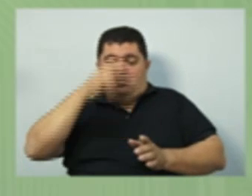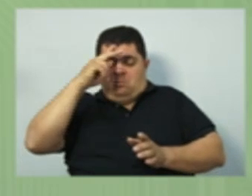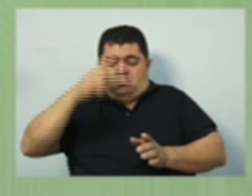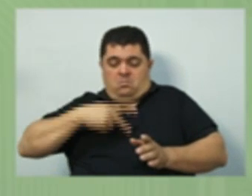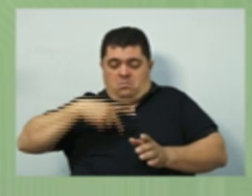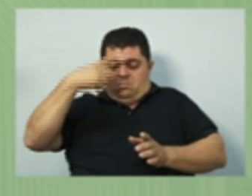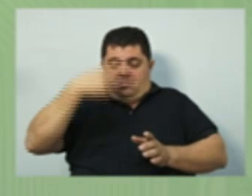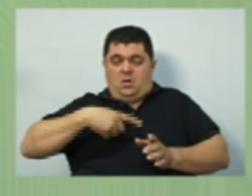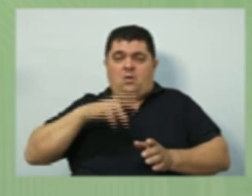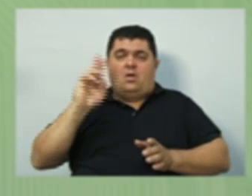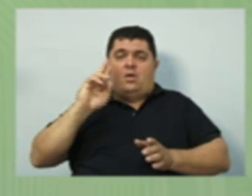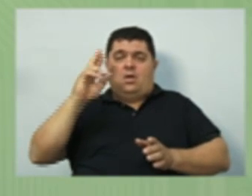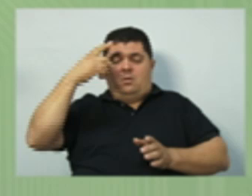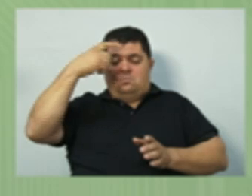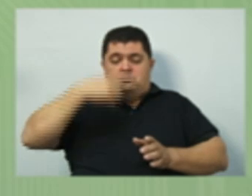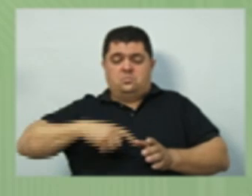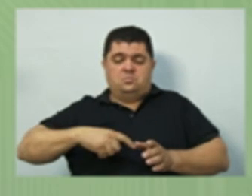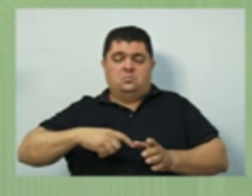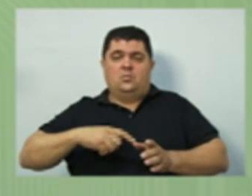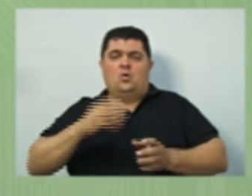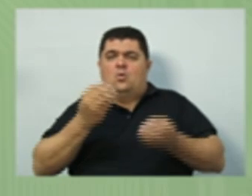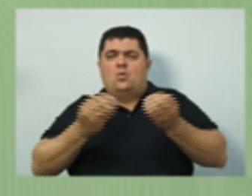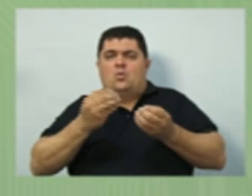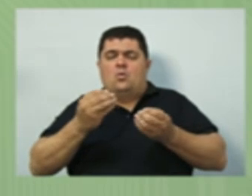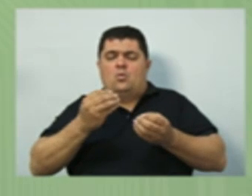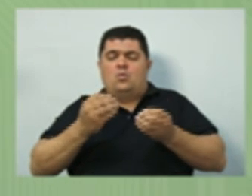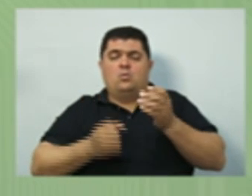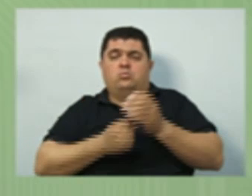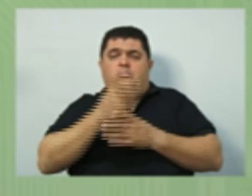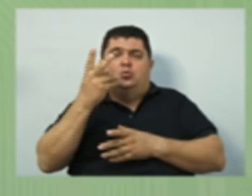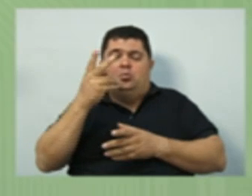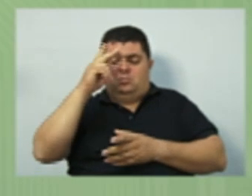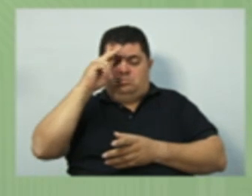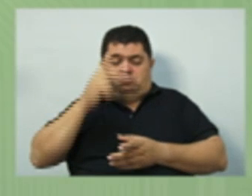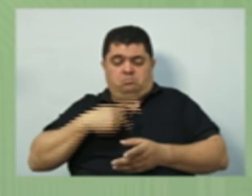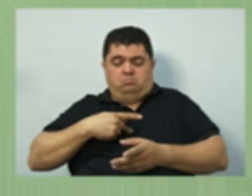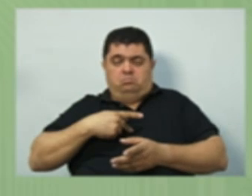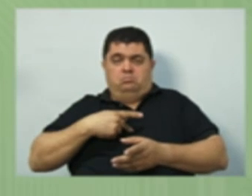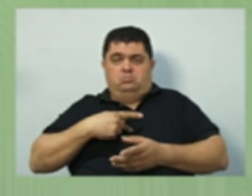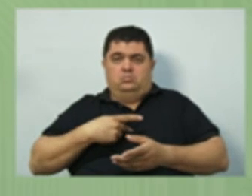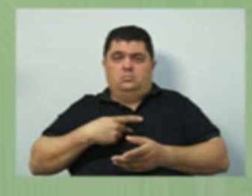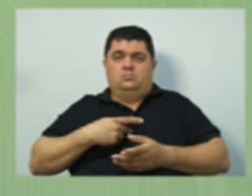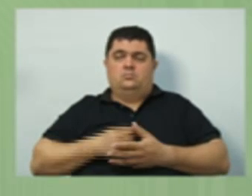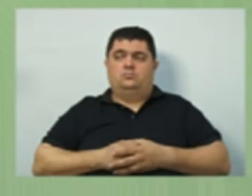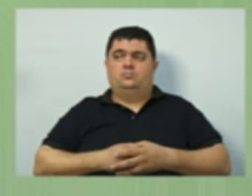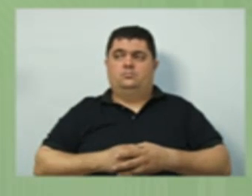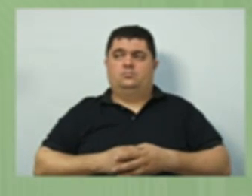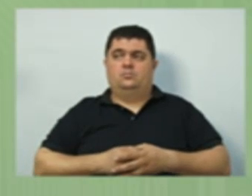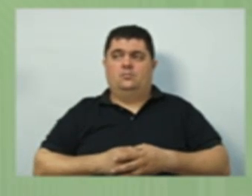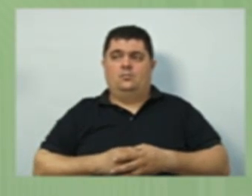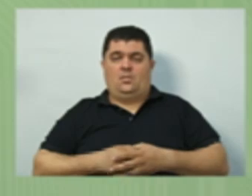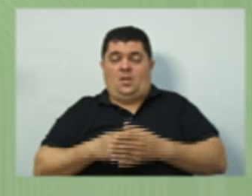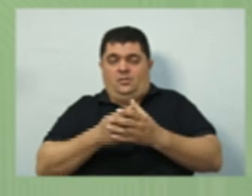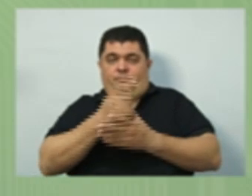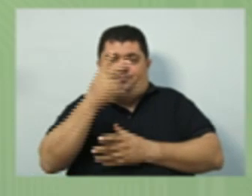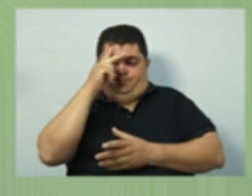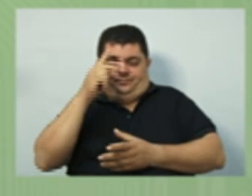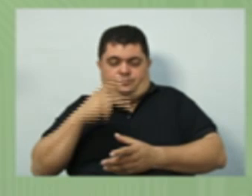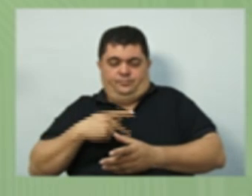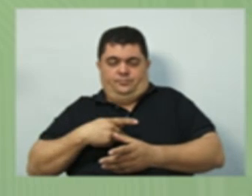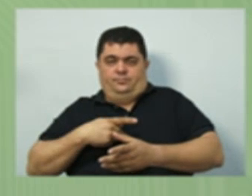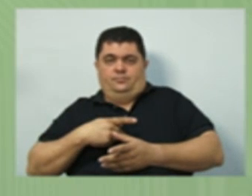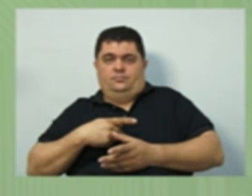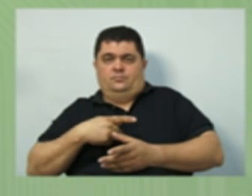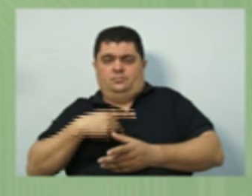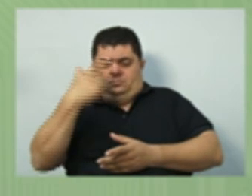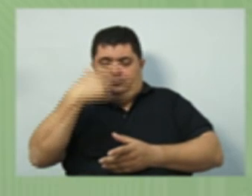é você? Como é que você vai criar a sua personalidade? Você também, ao criar a sua personalidade, você precisa, não